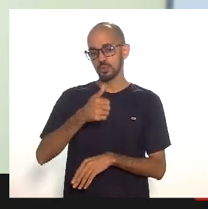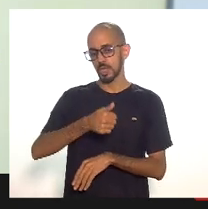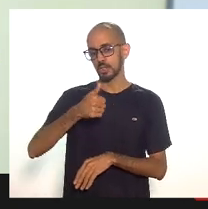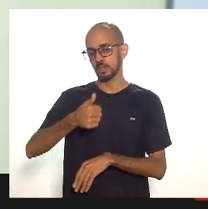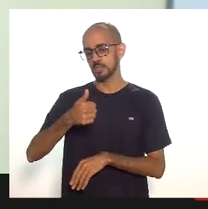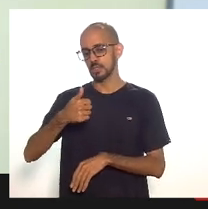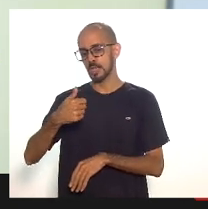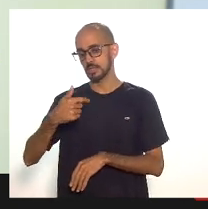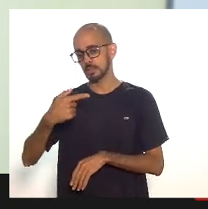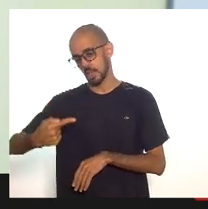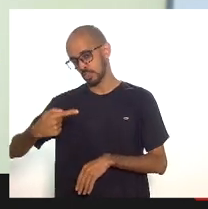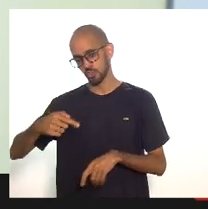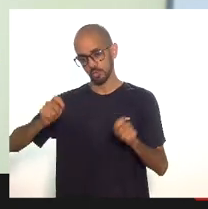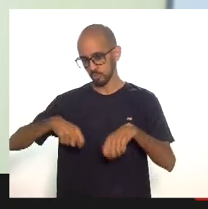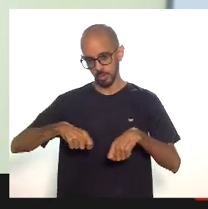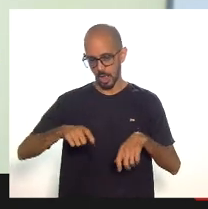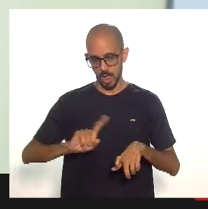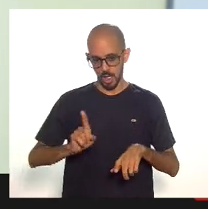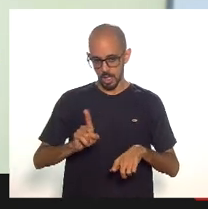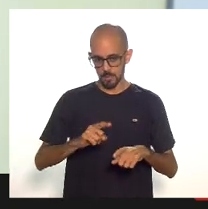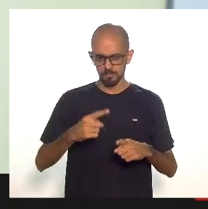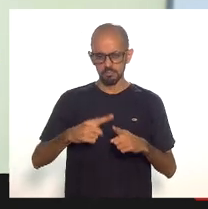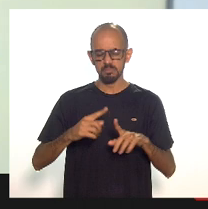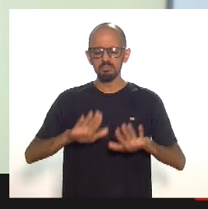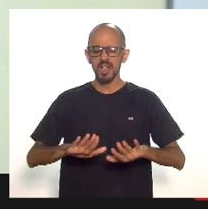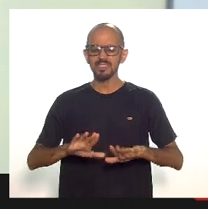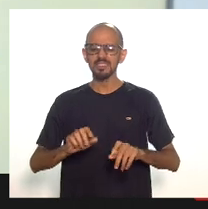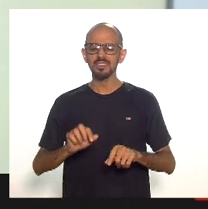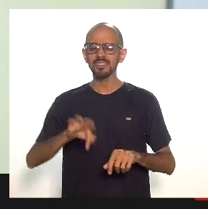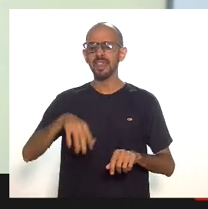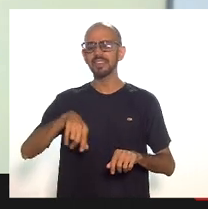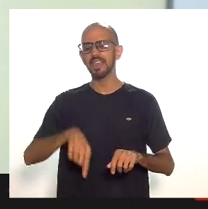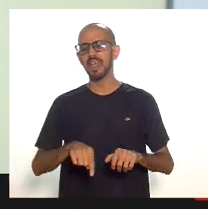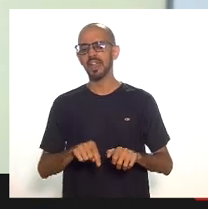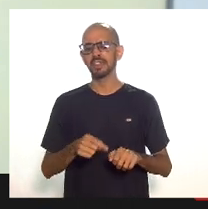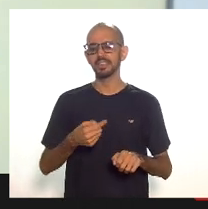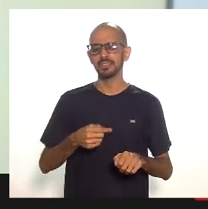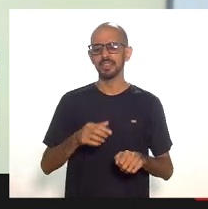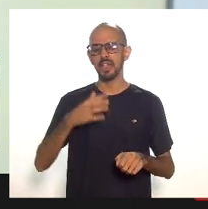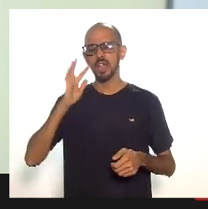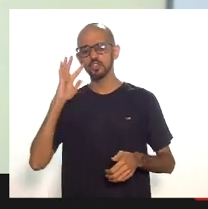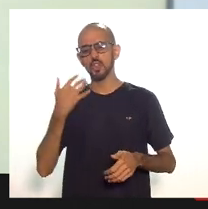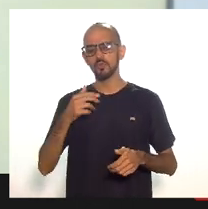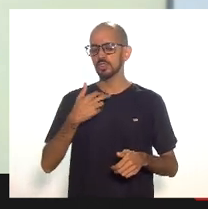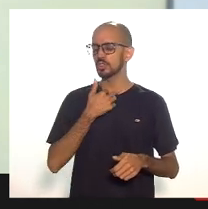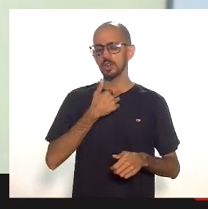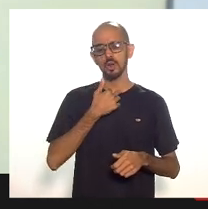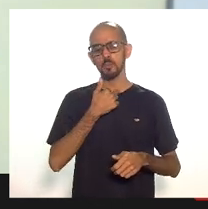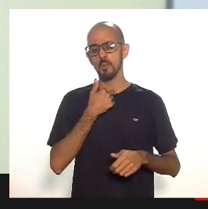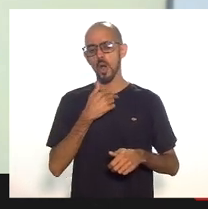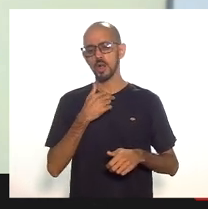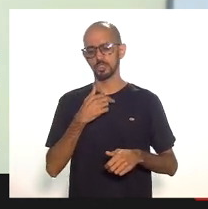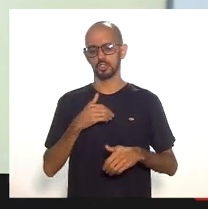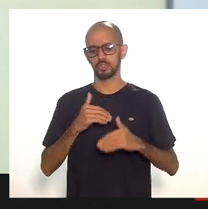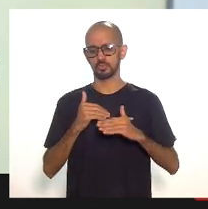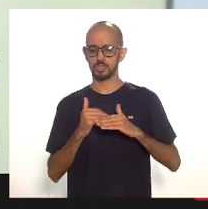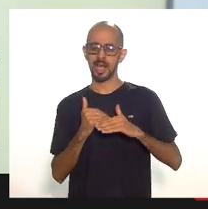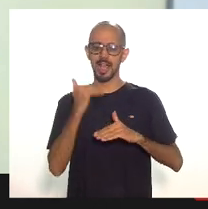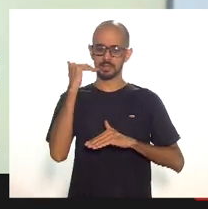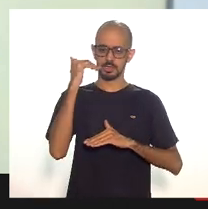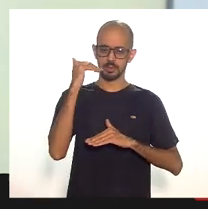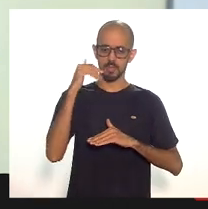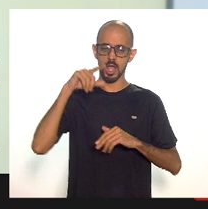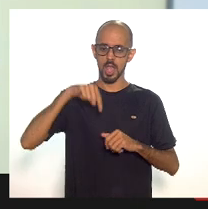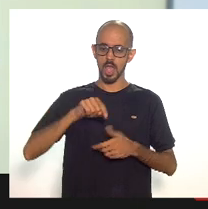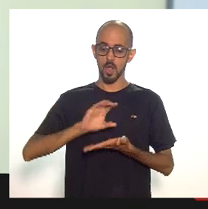4.117. Quem é que define que não tem concurso público? Quem é que define que não pode ultrapassar 4.117? É